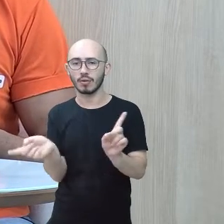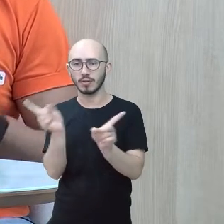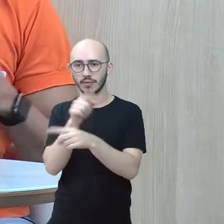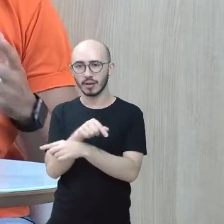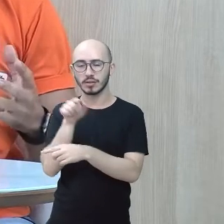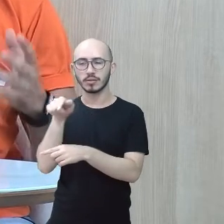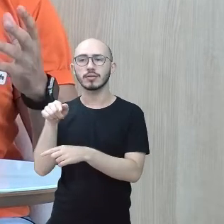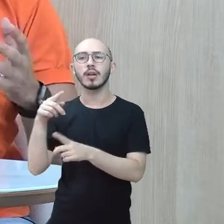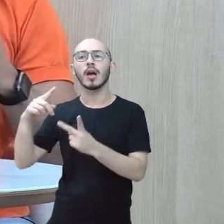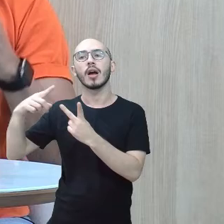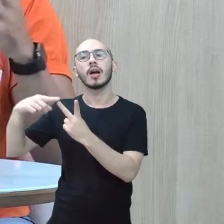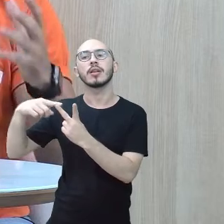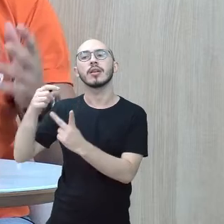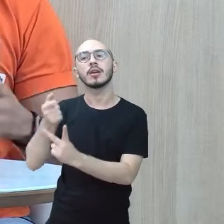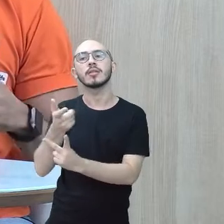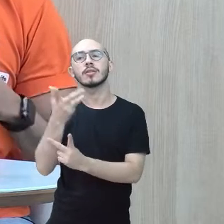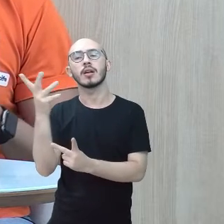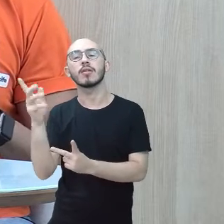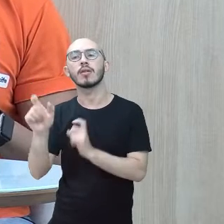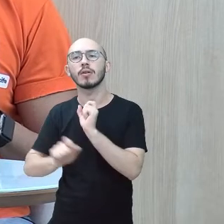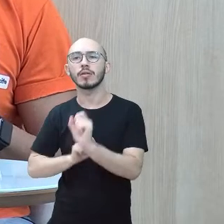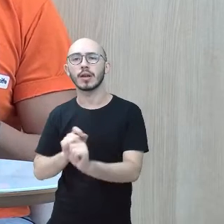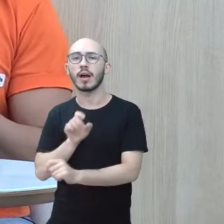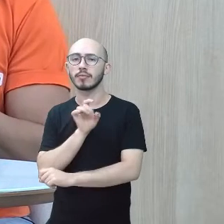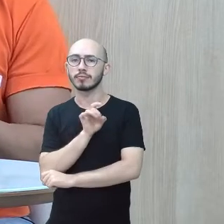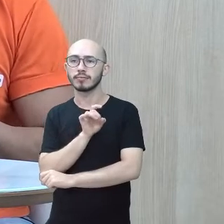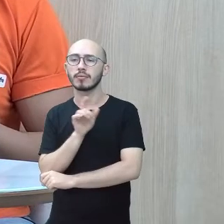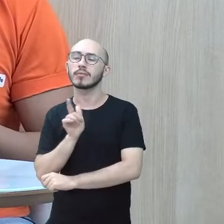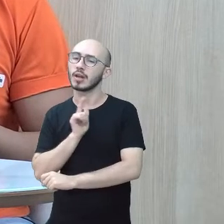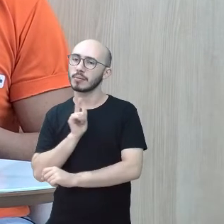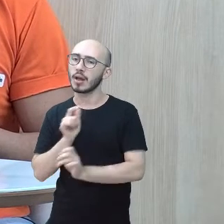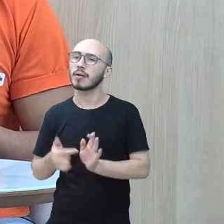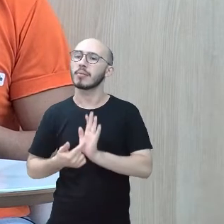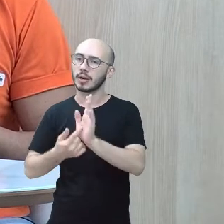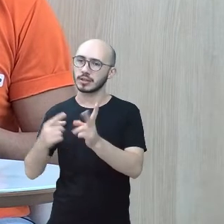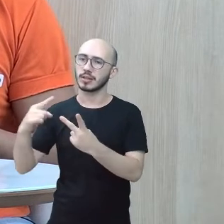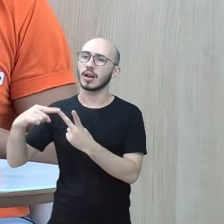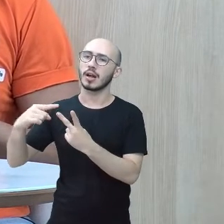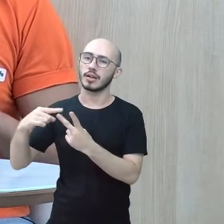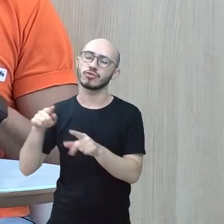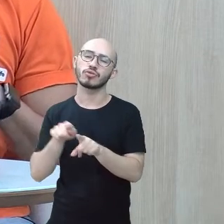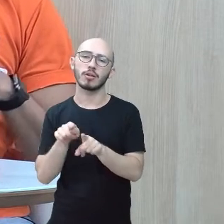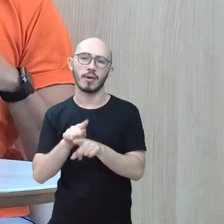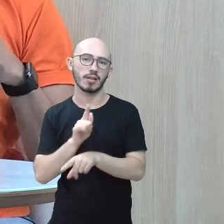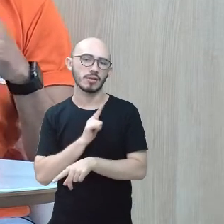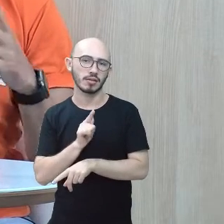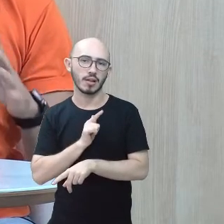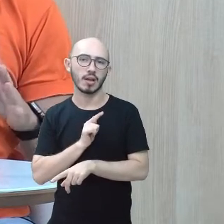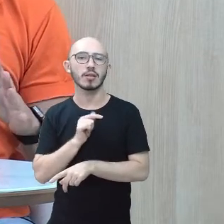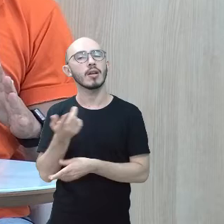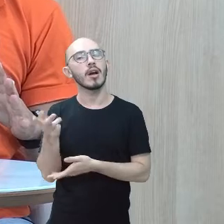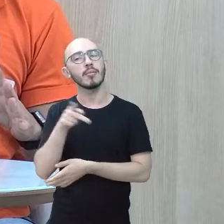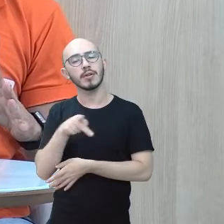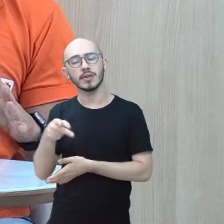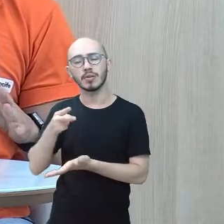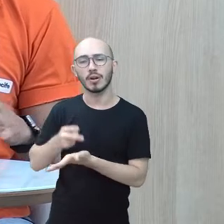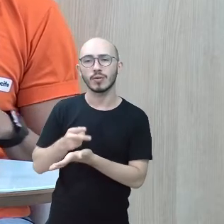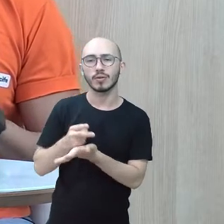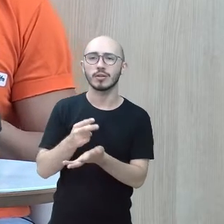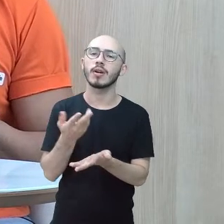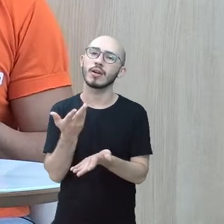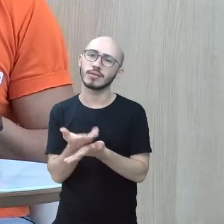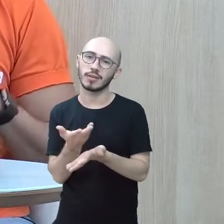radiciação, cada elemento desse vai ser apresentado lá na raiz, certo? Então, o Briane vai dar continuidade aí ao